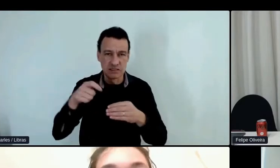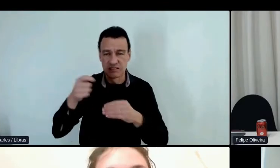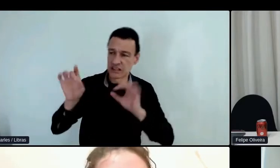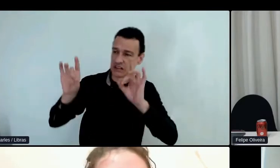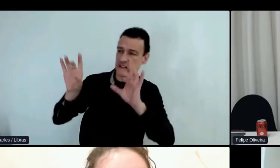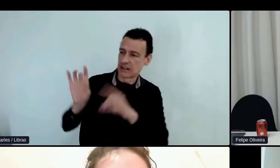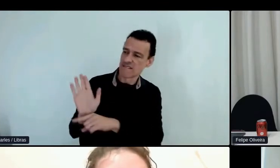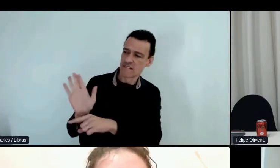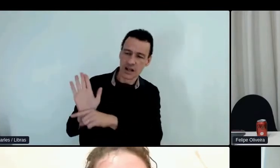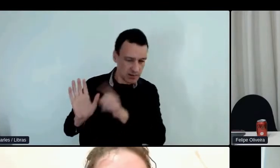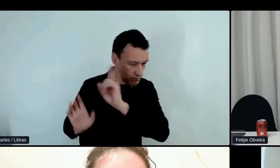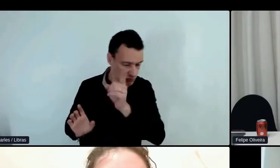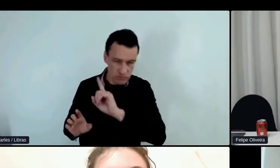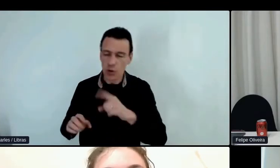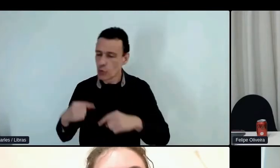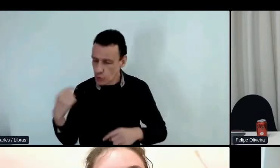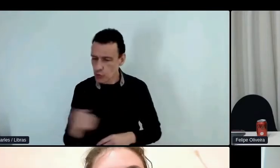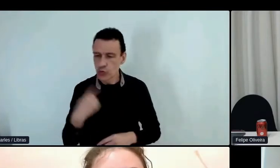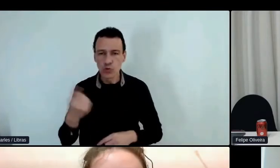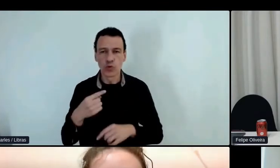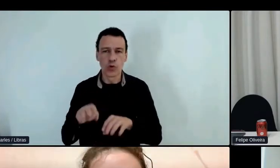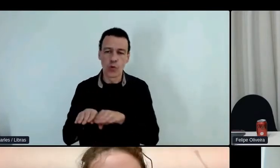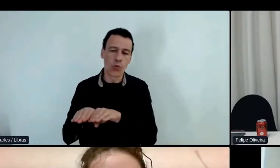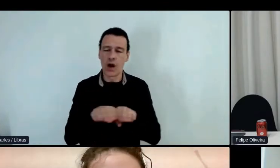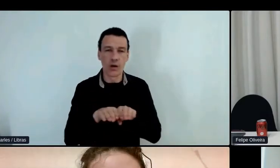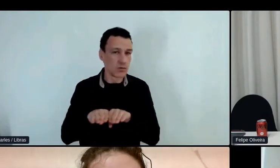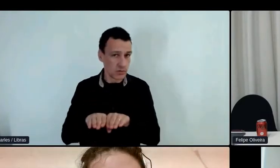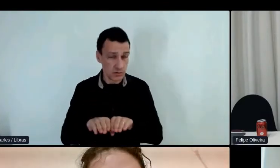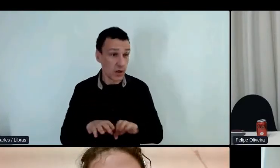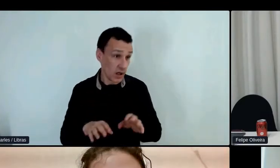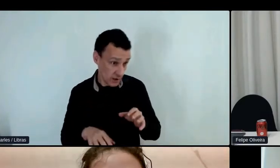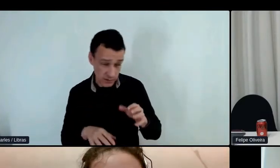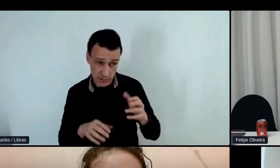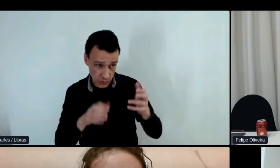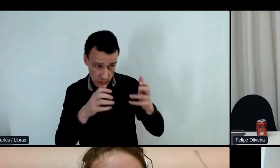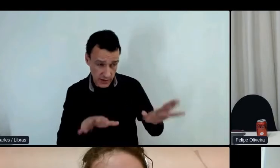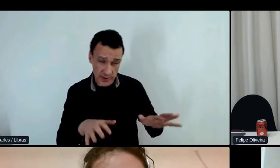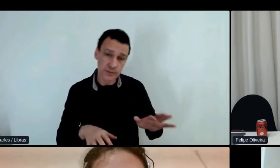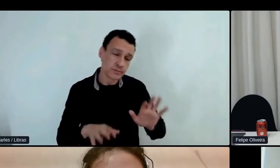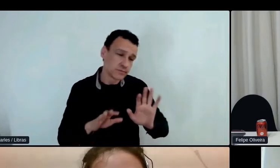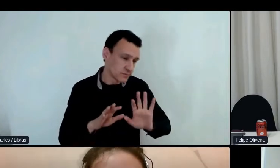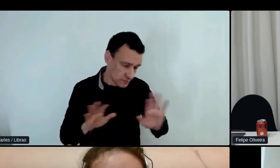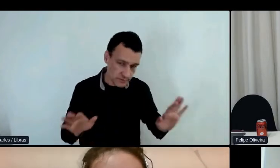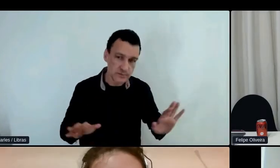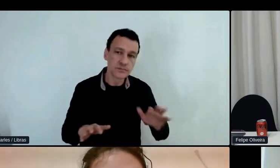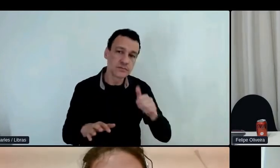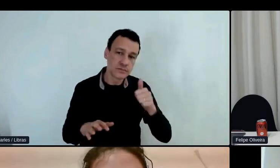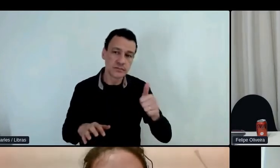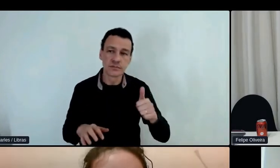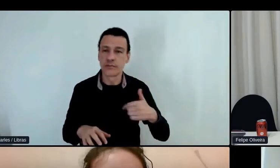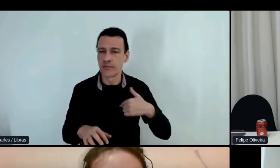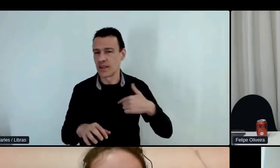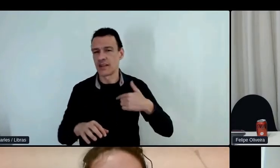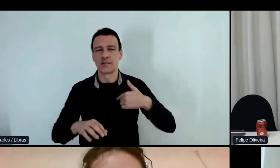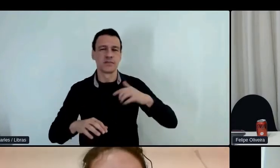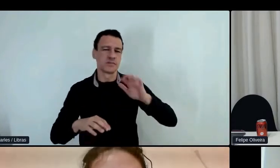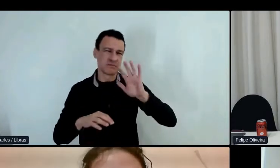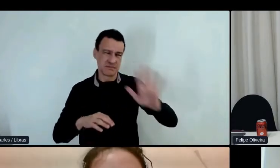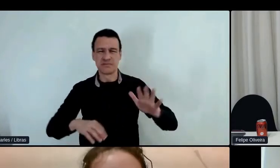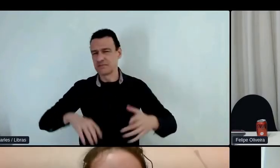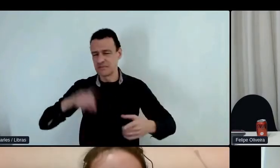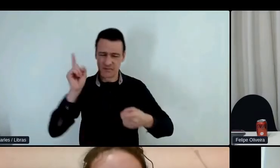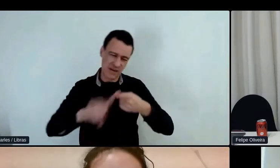respondia, eu não dou regalia para ninguém, né? Ou, na verdade, o tempo a mais, a hora a mais de